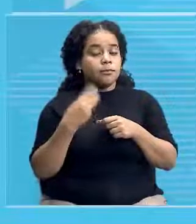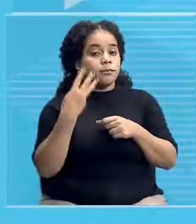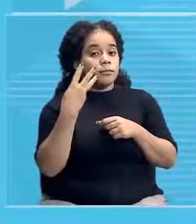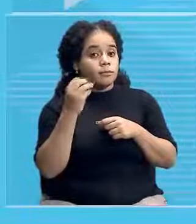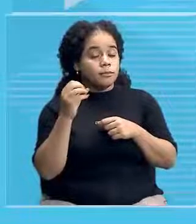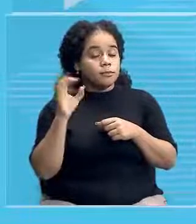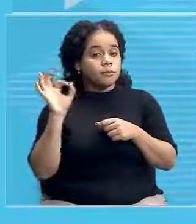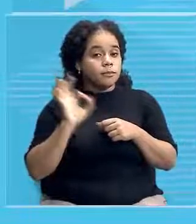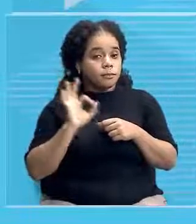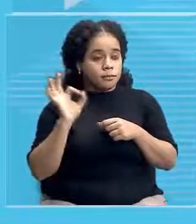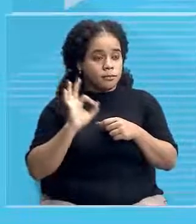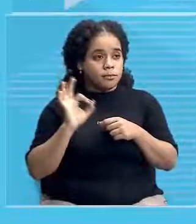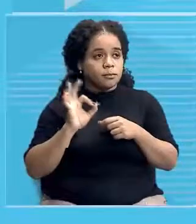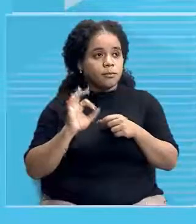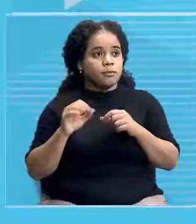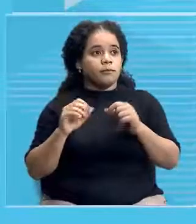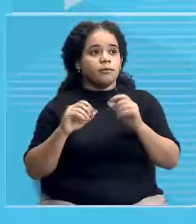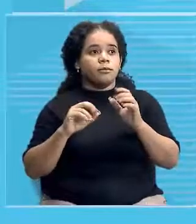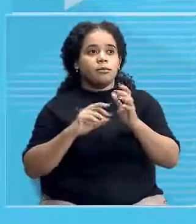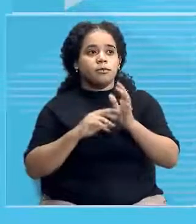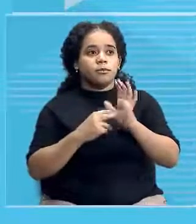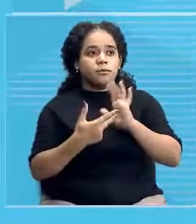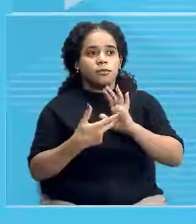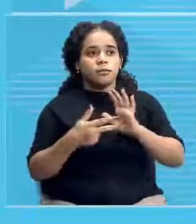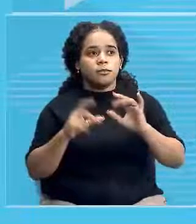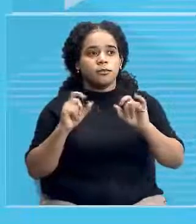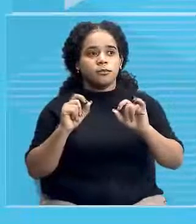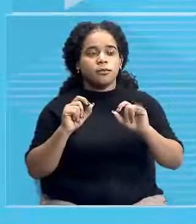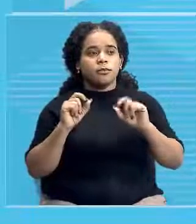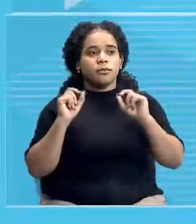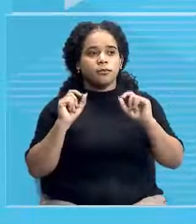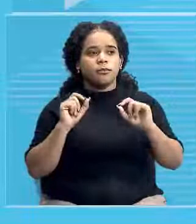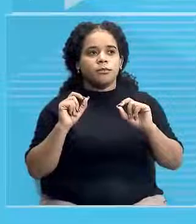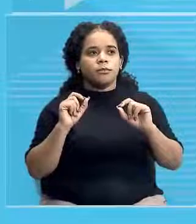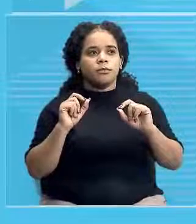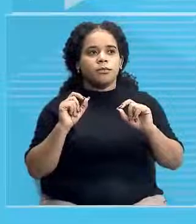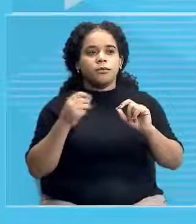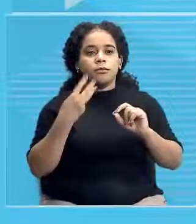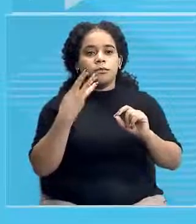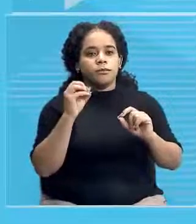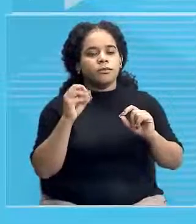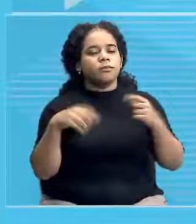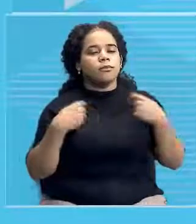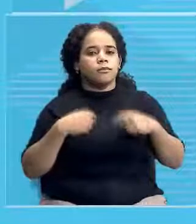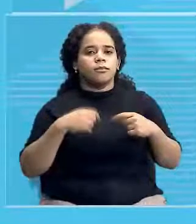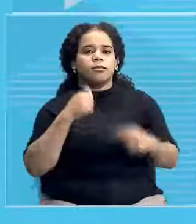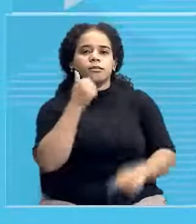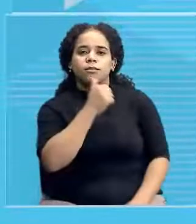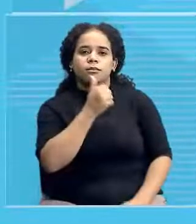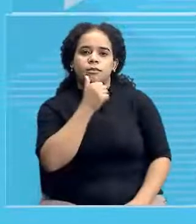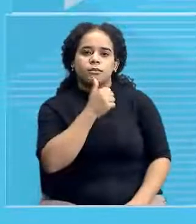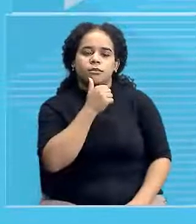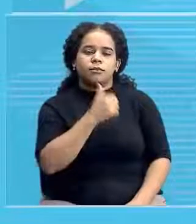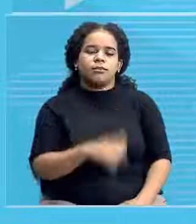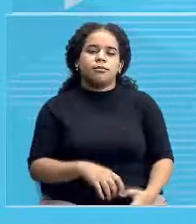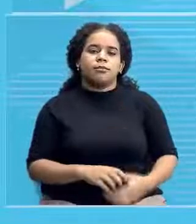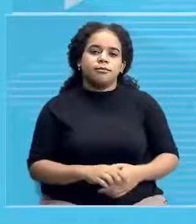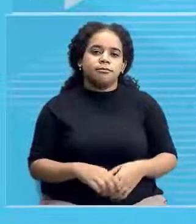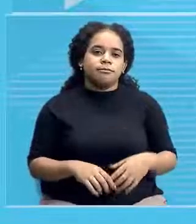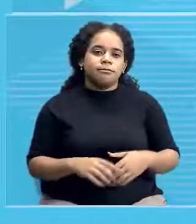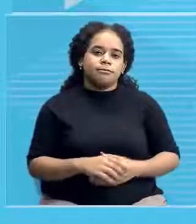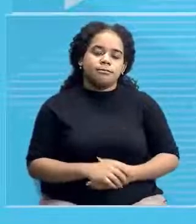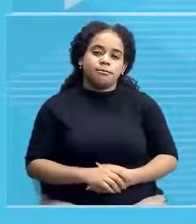30%, 30 tem que ser candidatos mulheres. Viu,